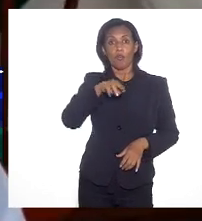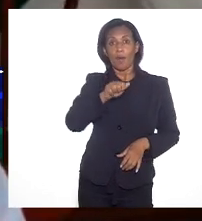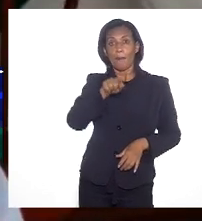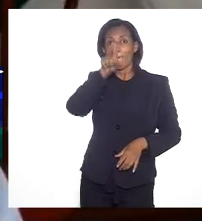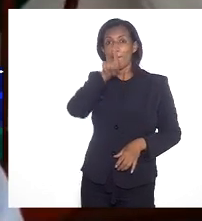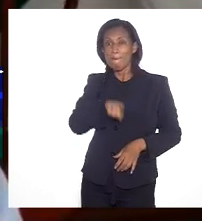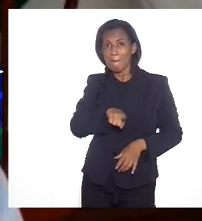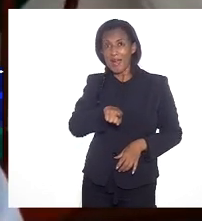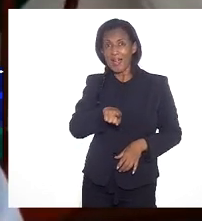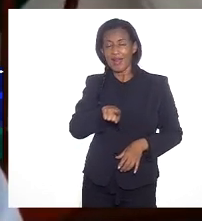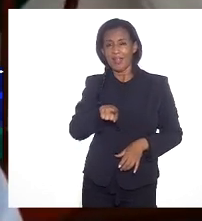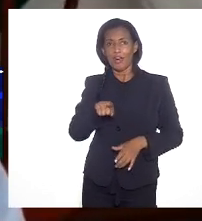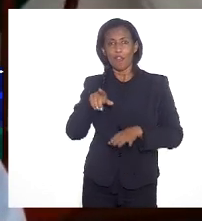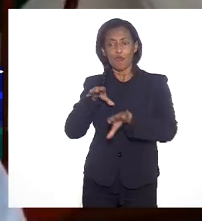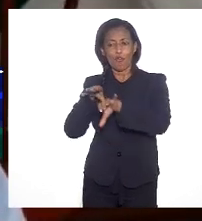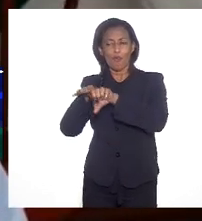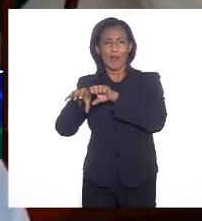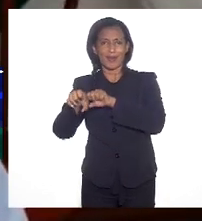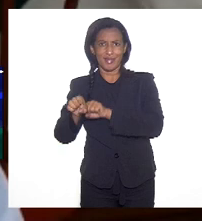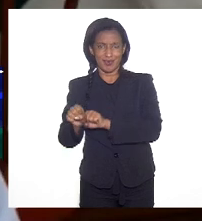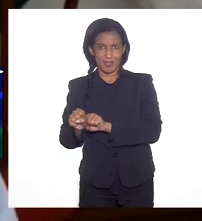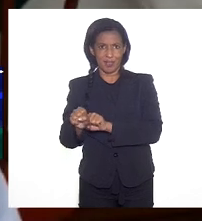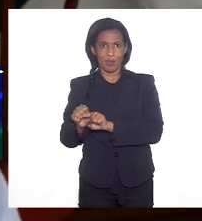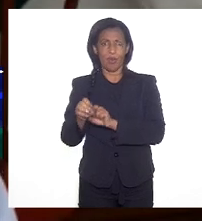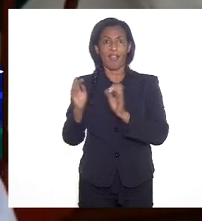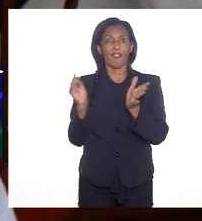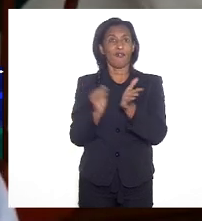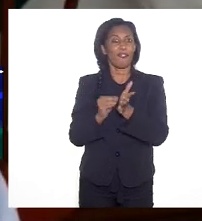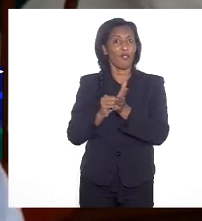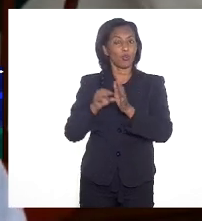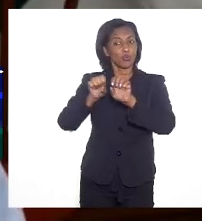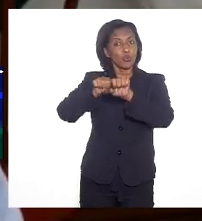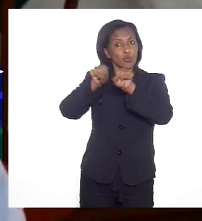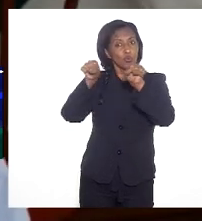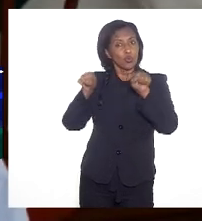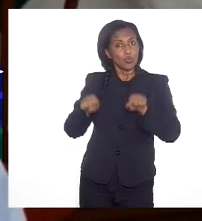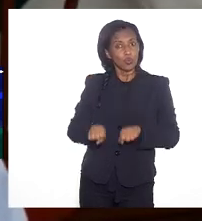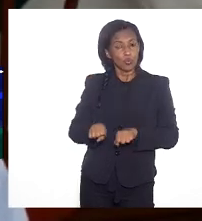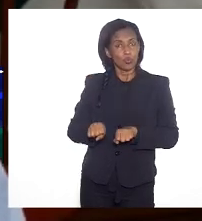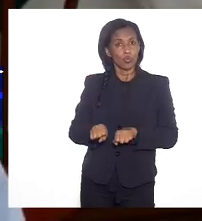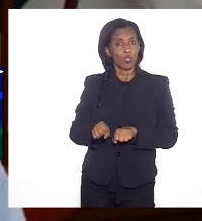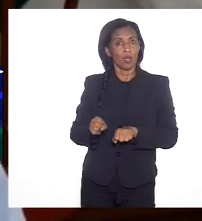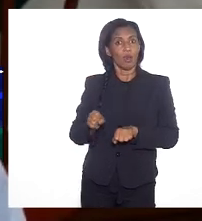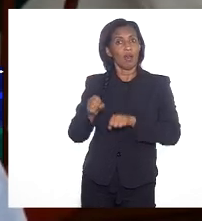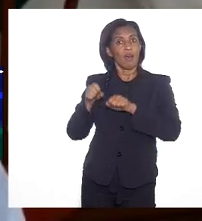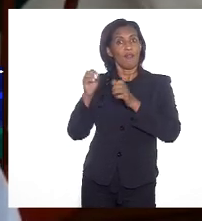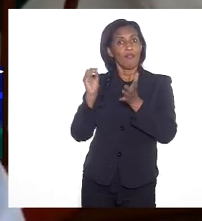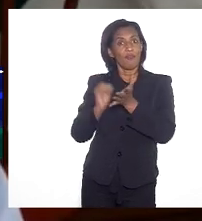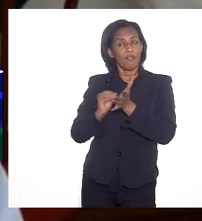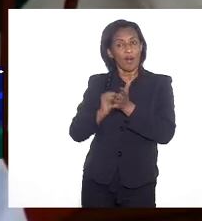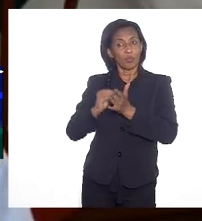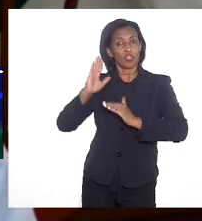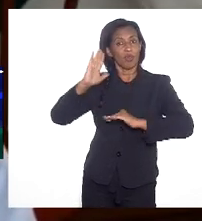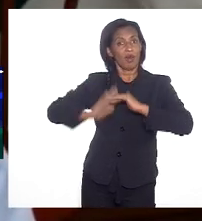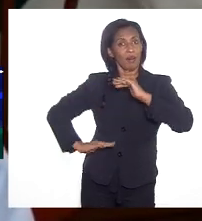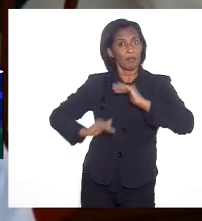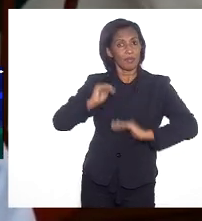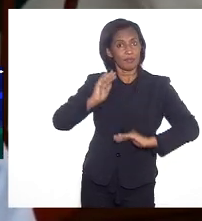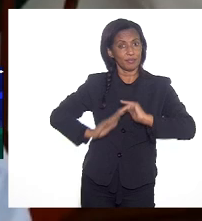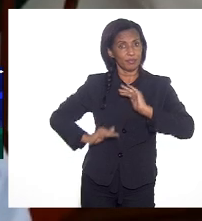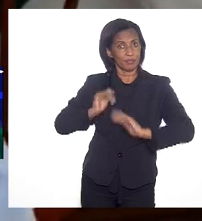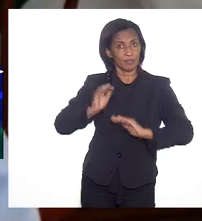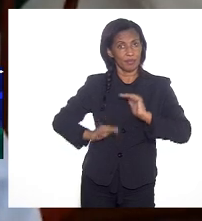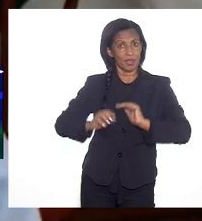agente, né? Eu estou dizendo que a falta de estrutura e a falta de capacidade desses